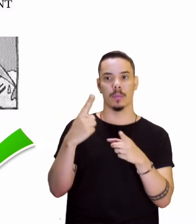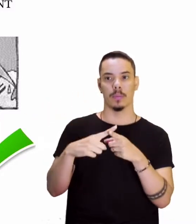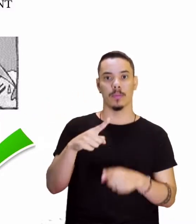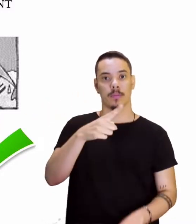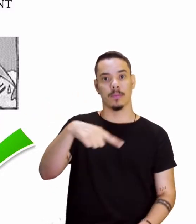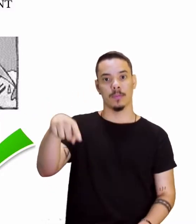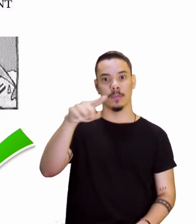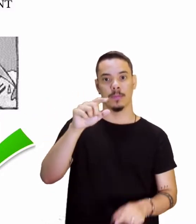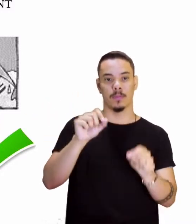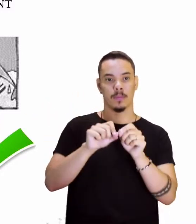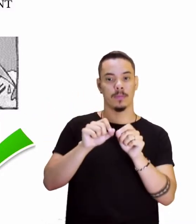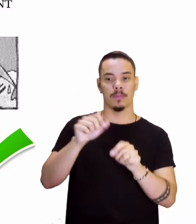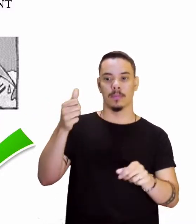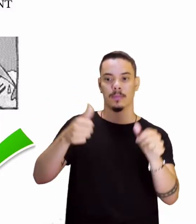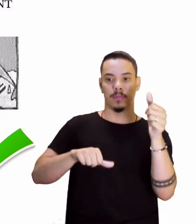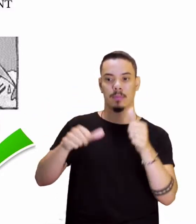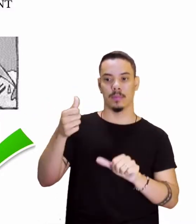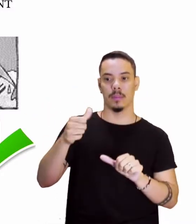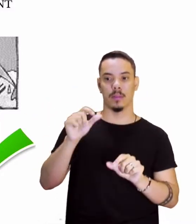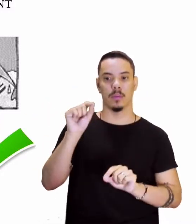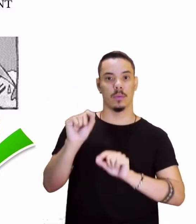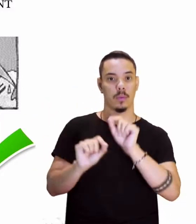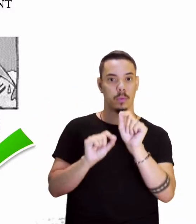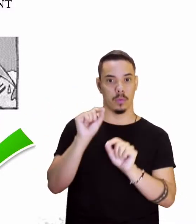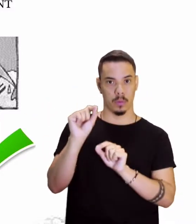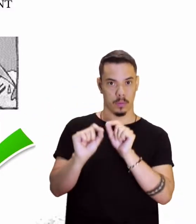análise do que aqui é